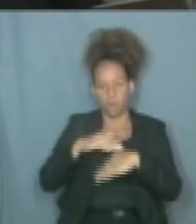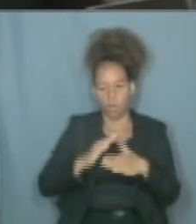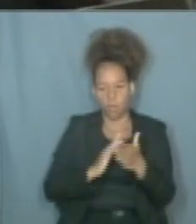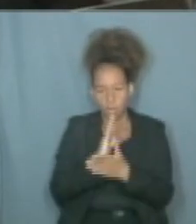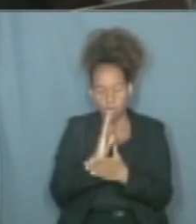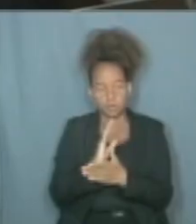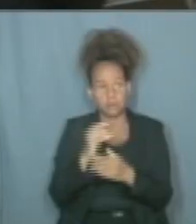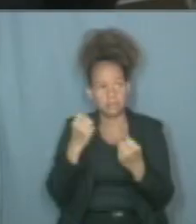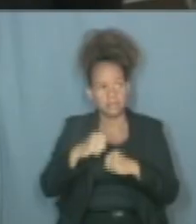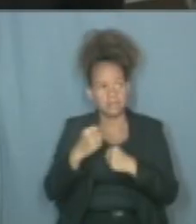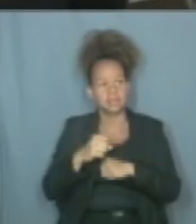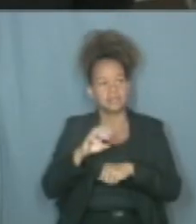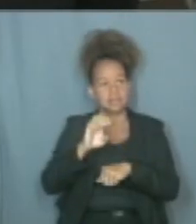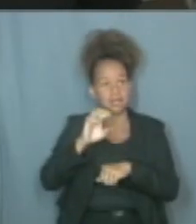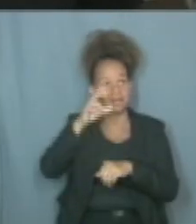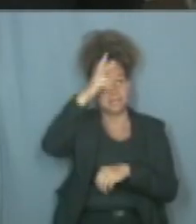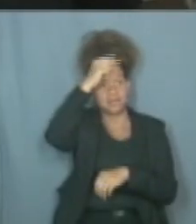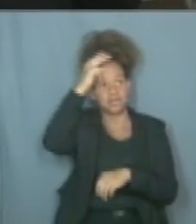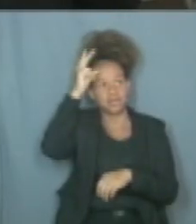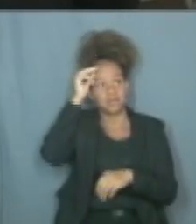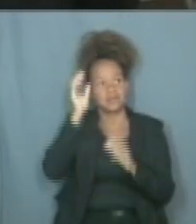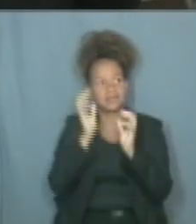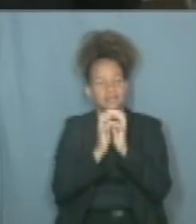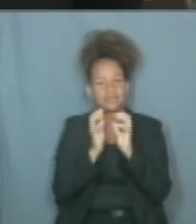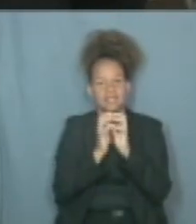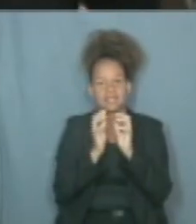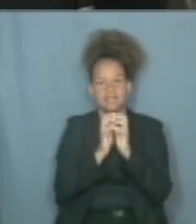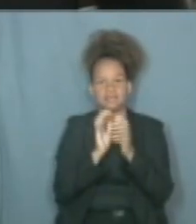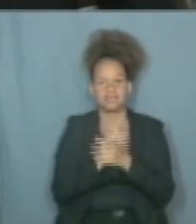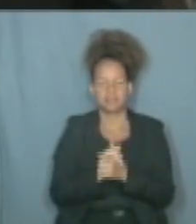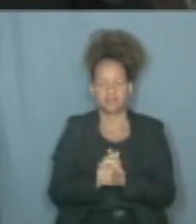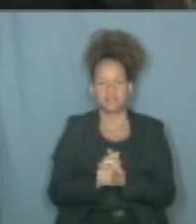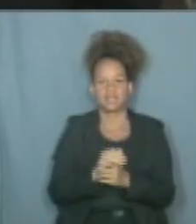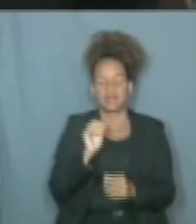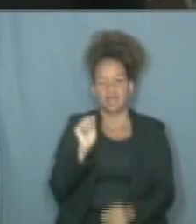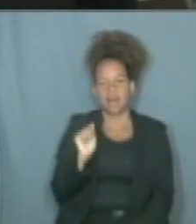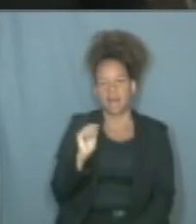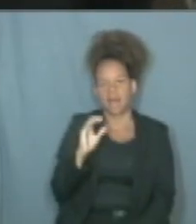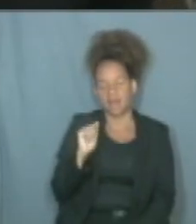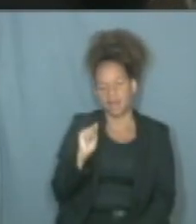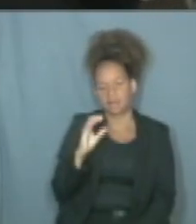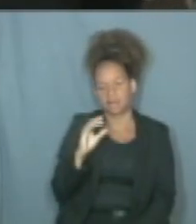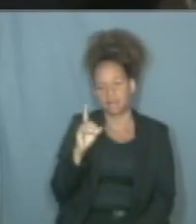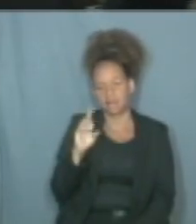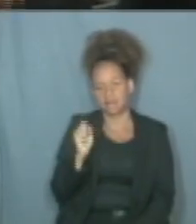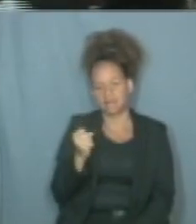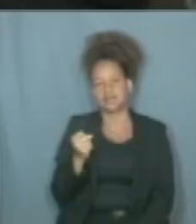rede precisa, pede socorro, né, que os ADEs